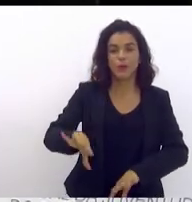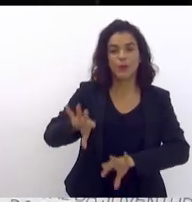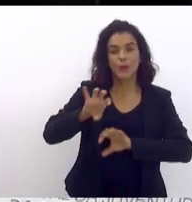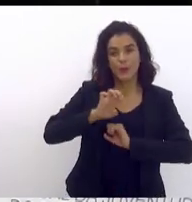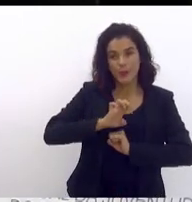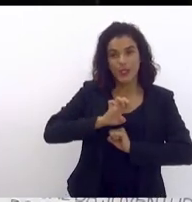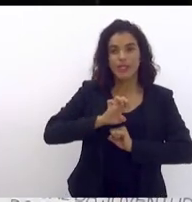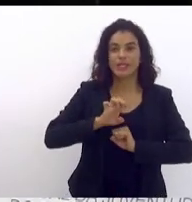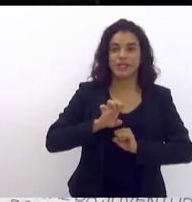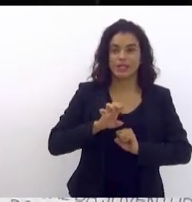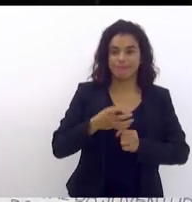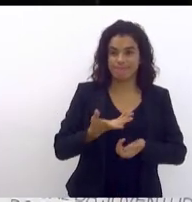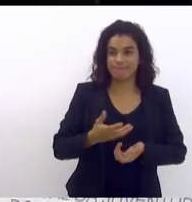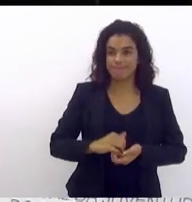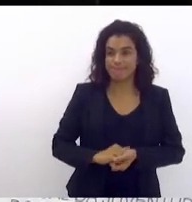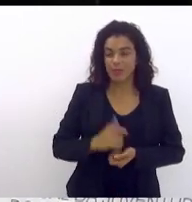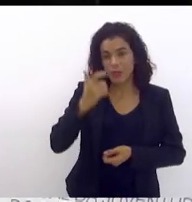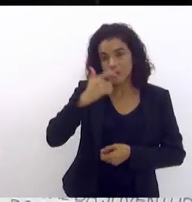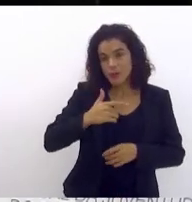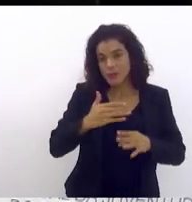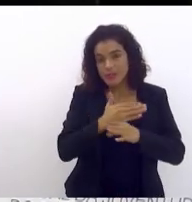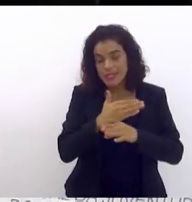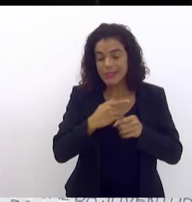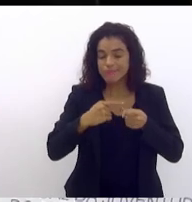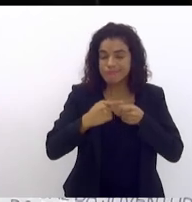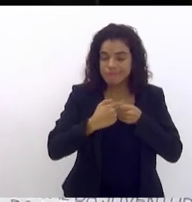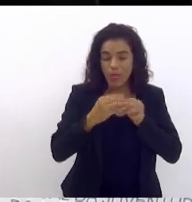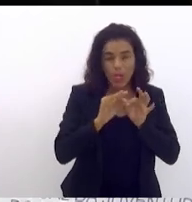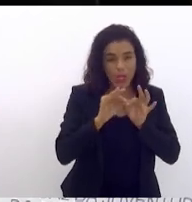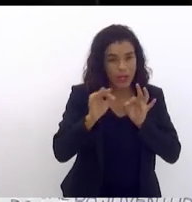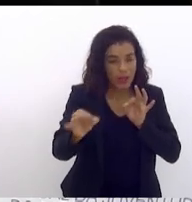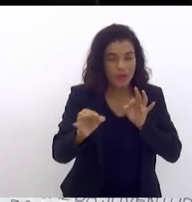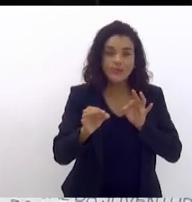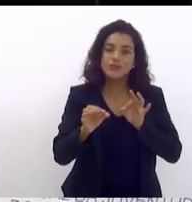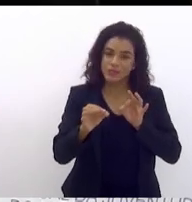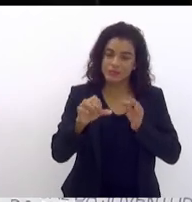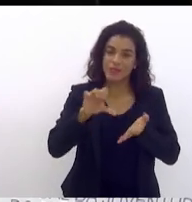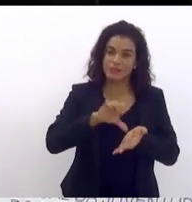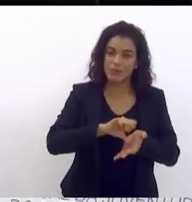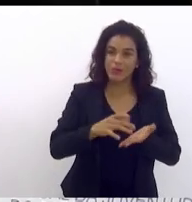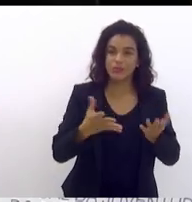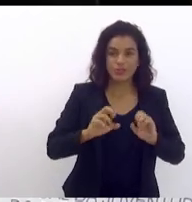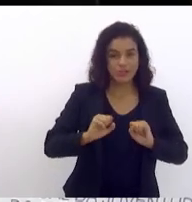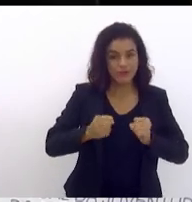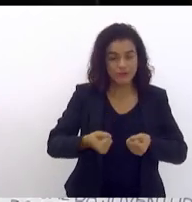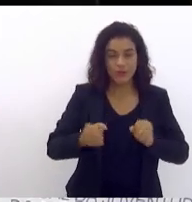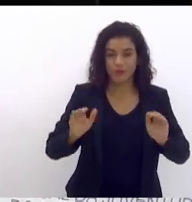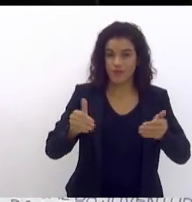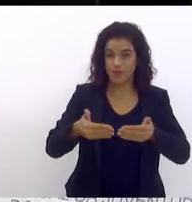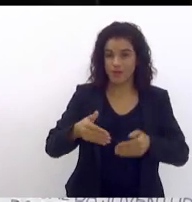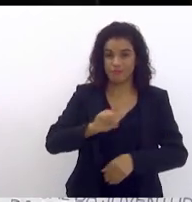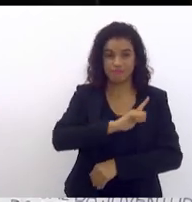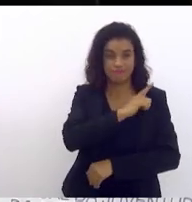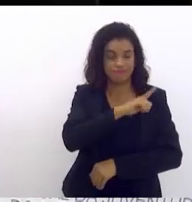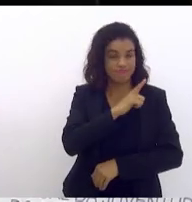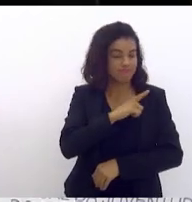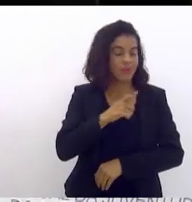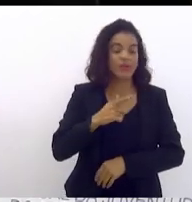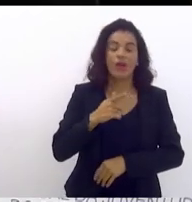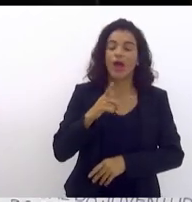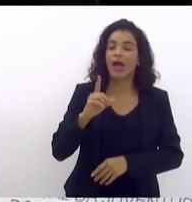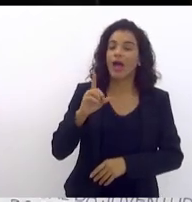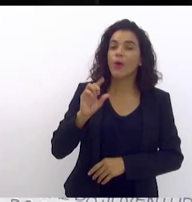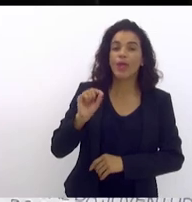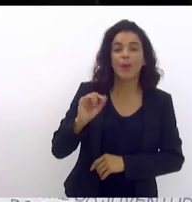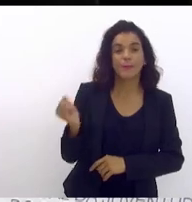nosso Estado eh eu sou de uma cidade do interior hoje defendo dentro do Fórum de gestores a todos os momentos a importância que a